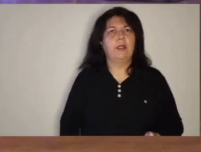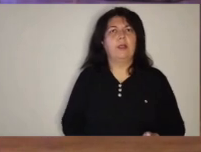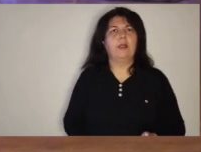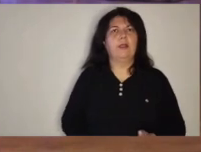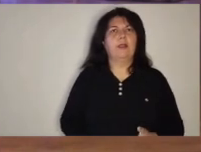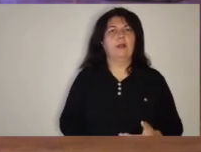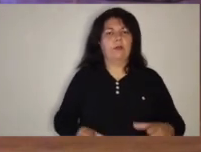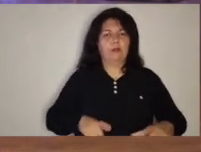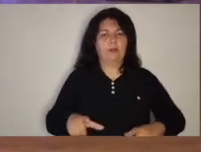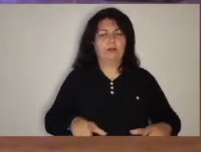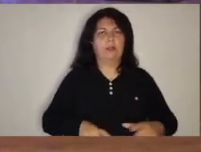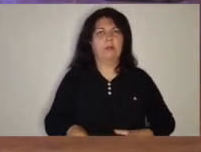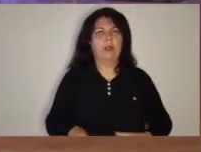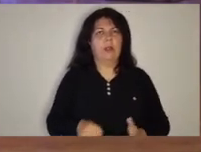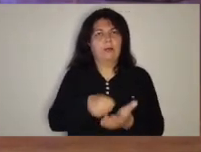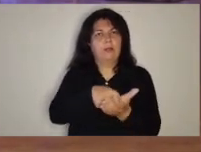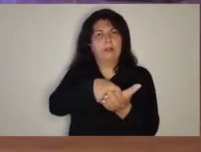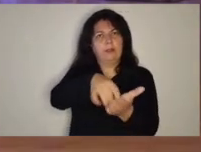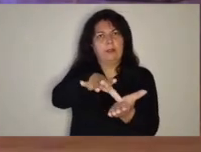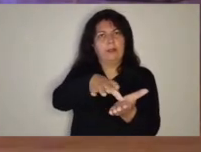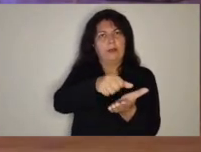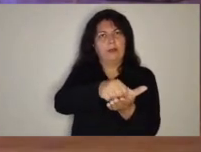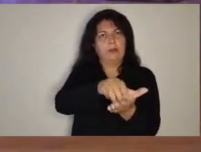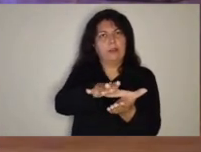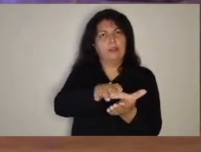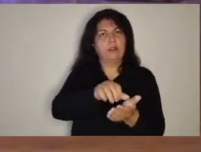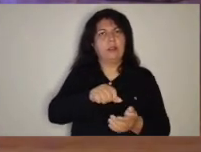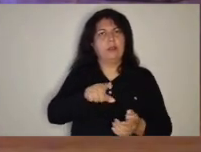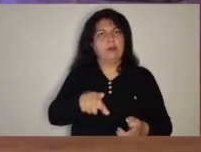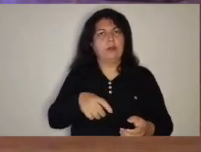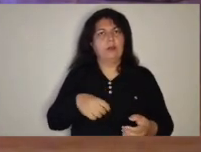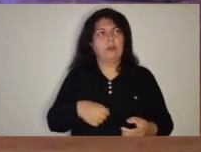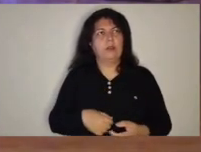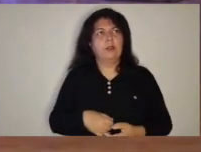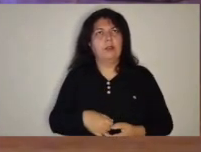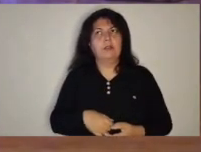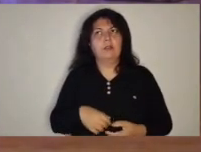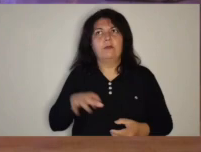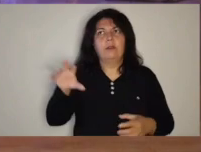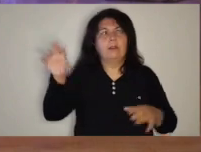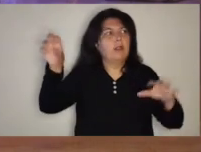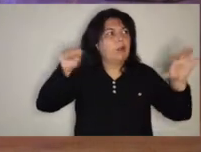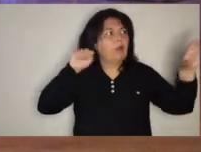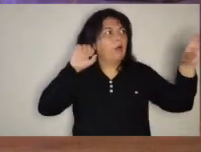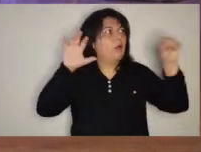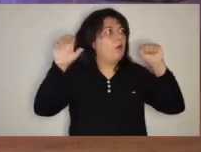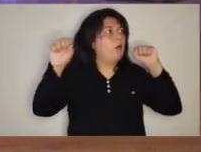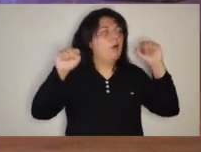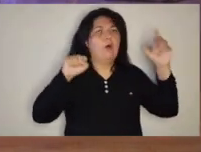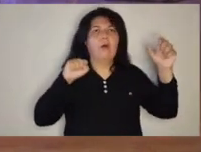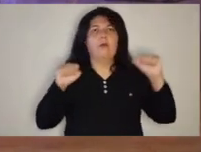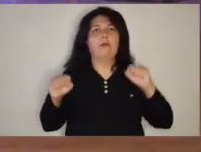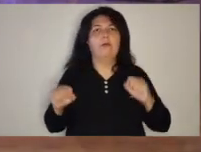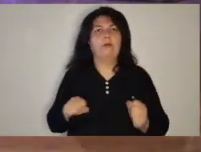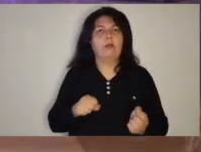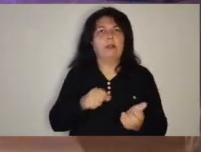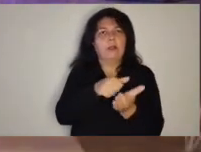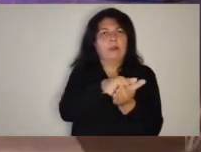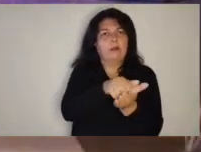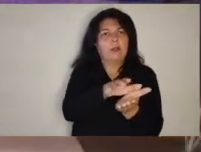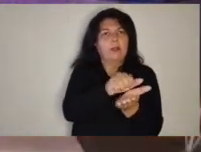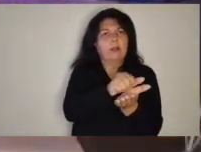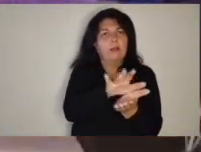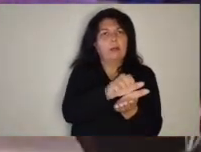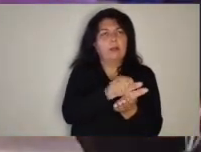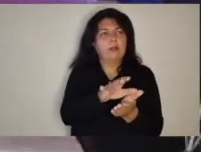Ai, Jesus, e se eu não tiver dinheiro para pagar? Ai, Jesus, isso não sei o quê. Ai, Jesus, isso não quer. Irmãos, a gente vive com